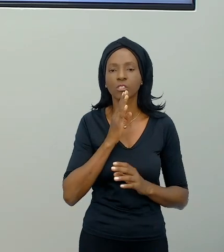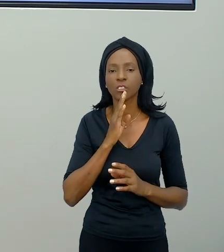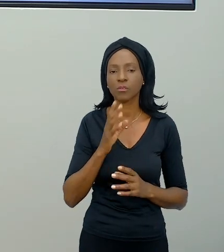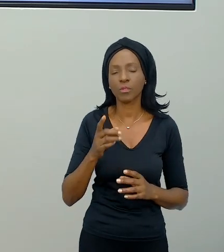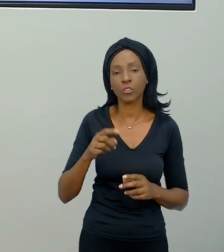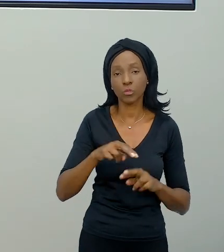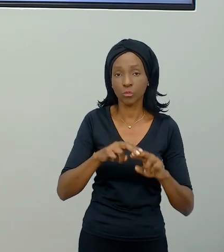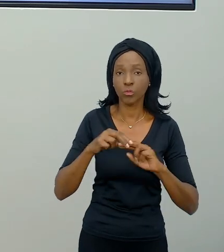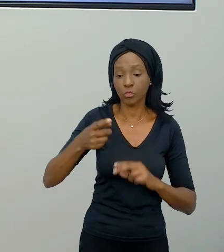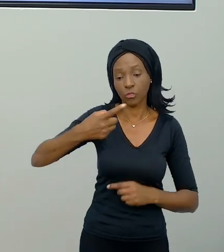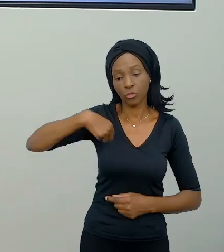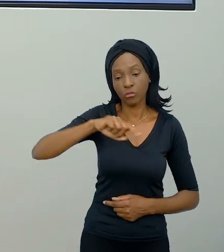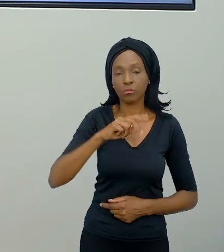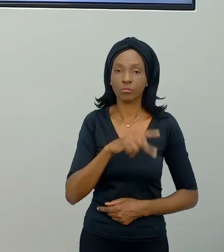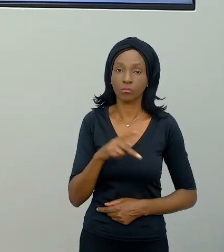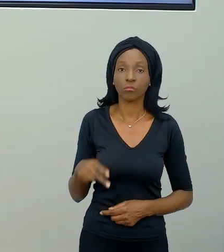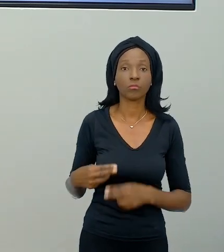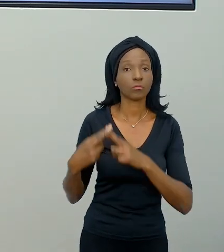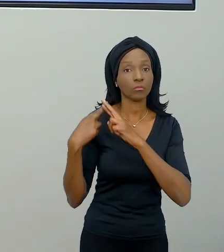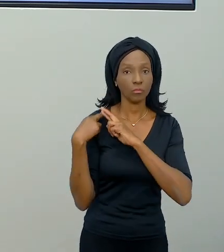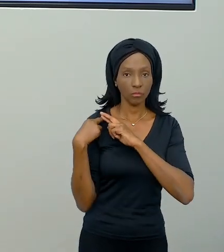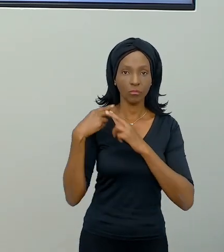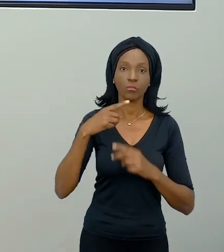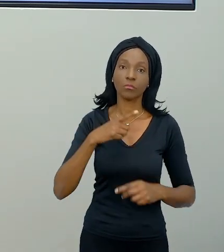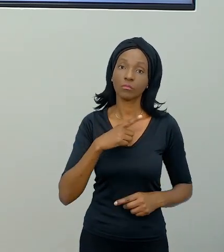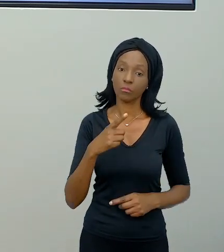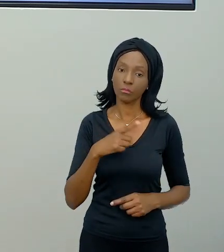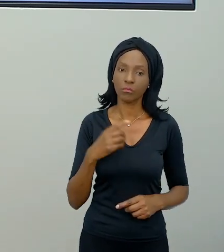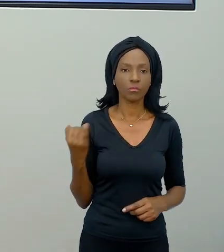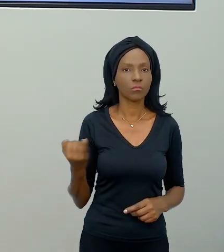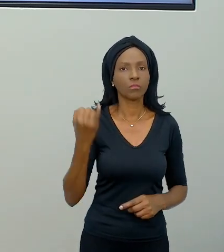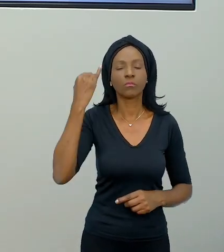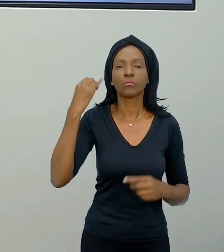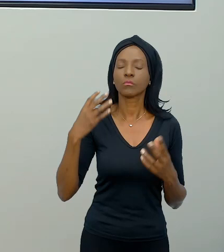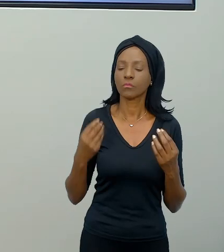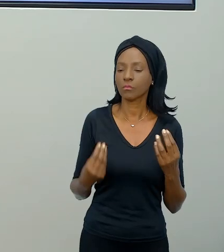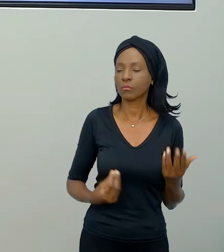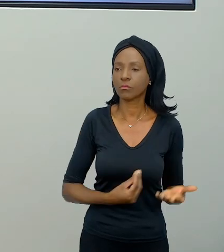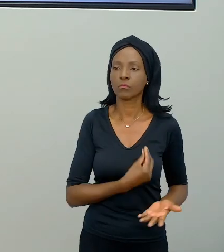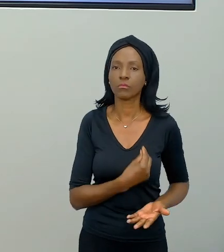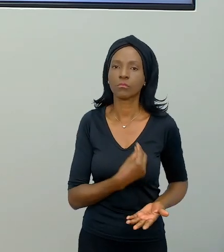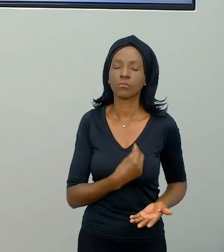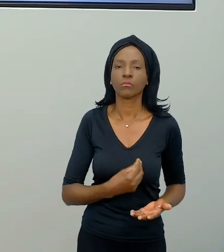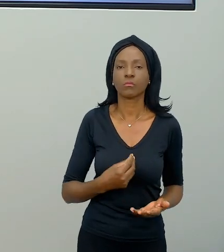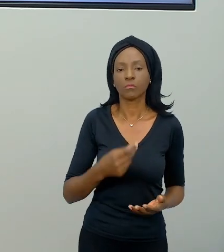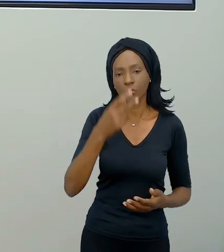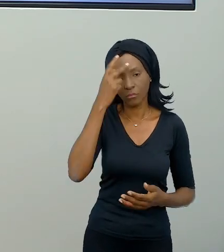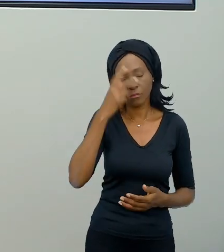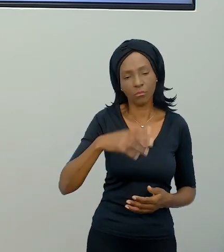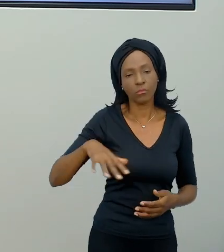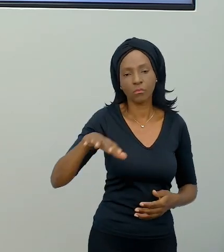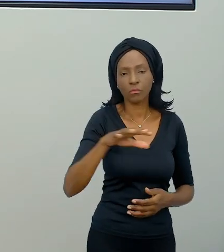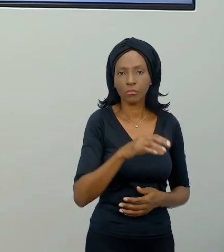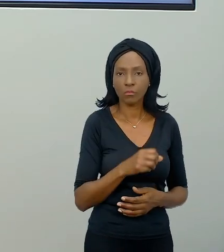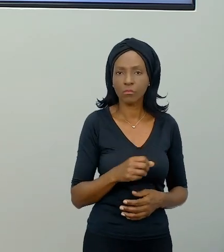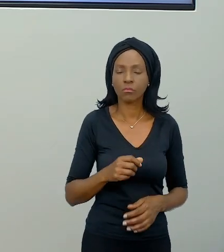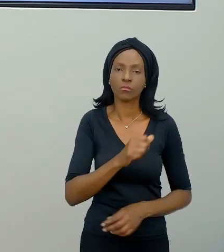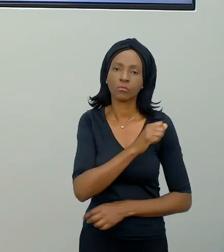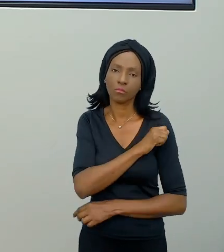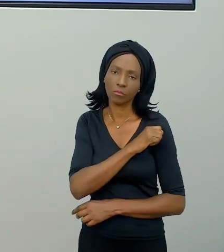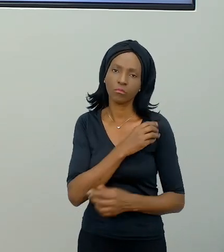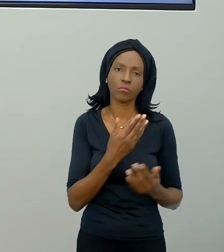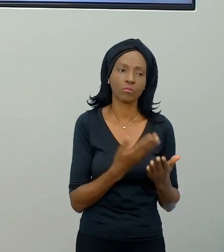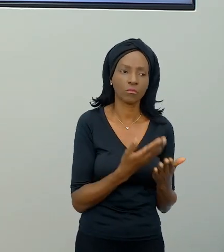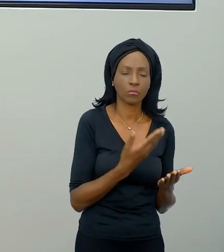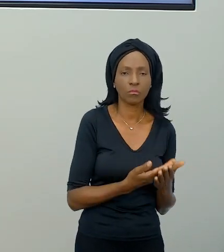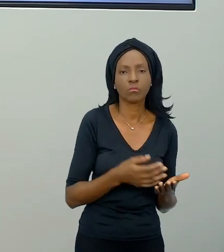temos um papel, né, e uma ação fundamental na vida daqueles que estão aí se desenvolvendo, aprendendo